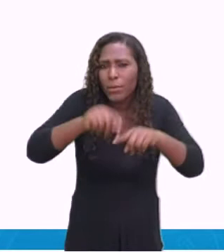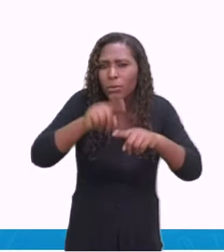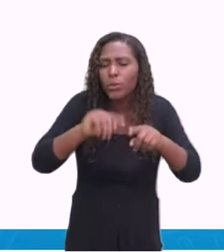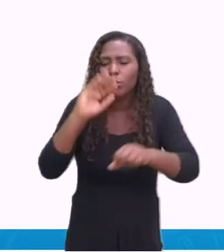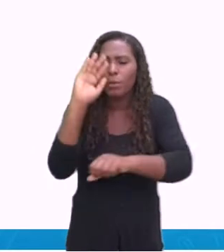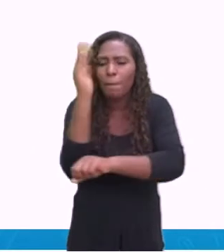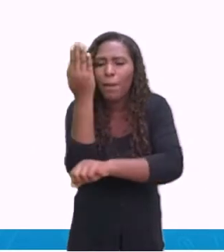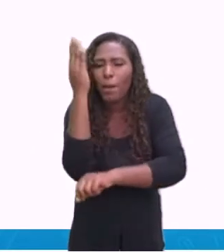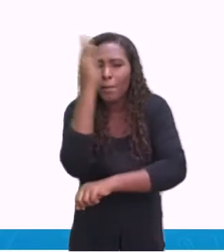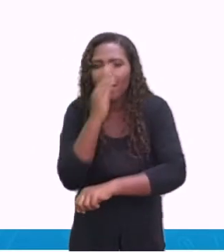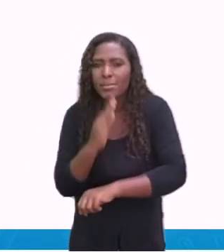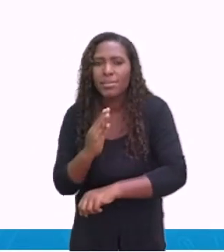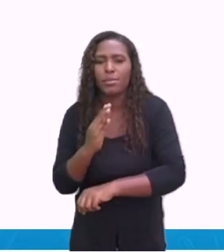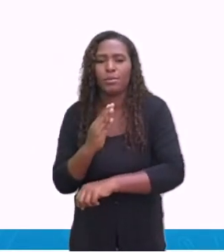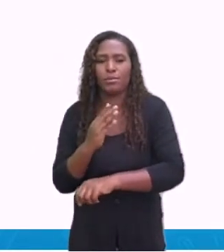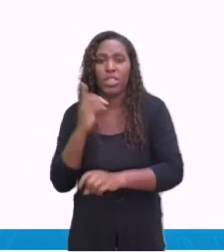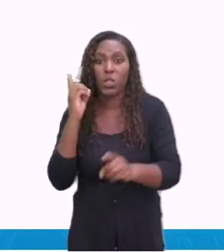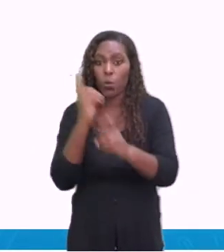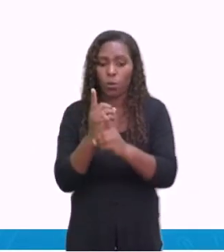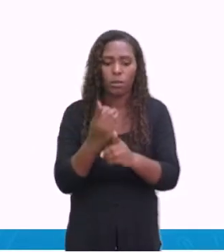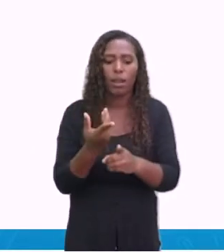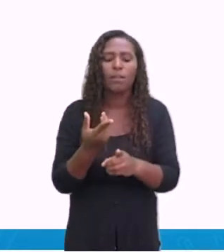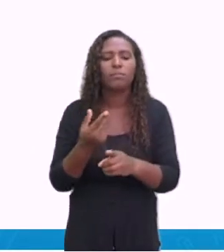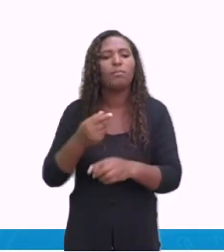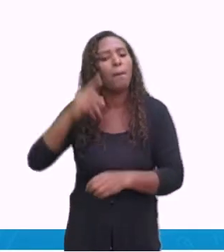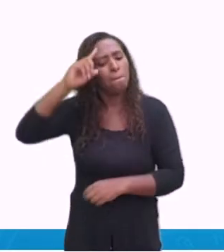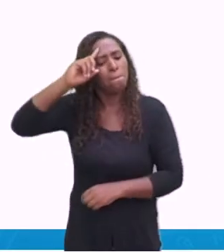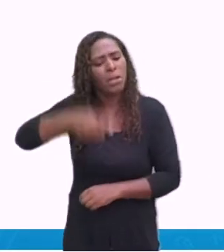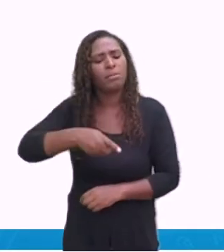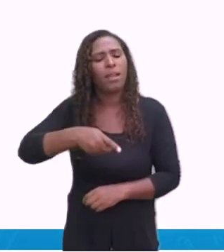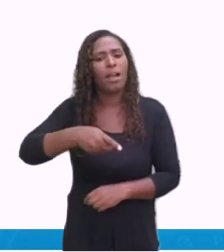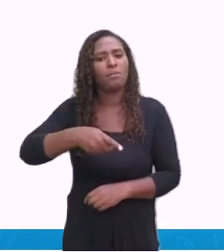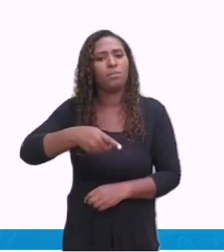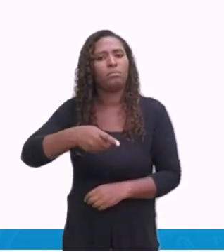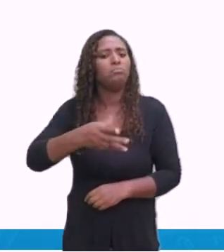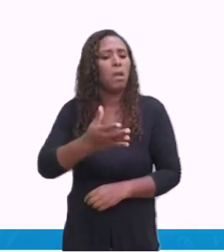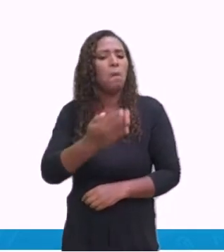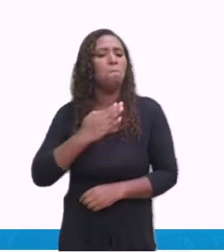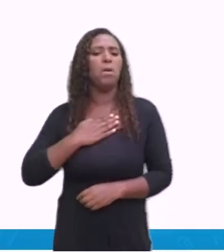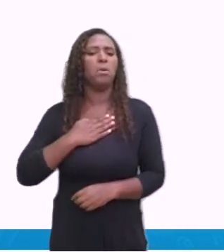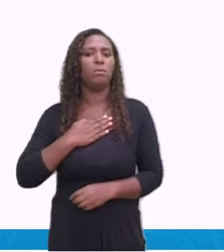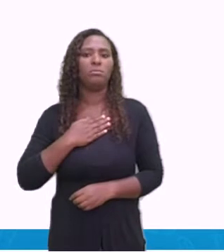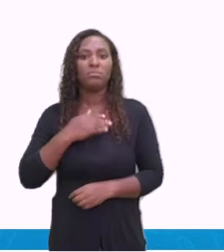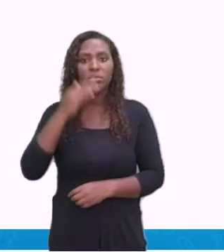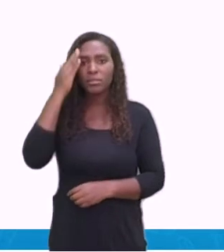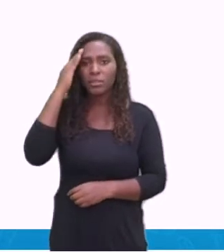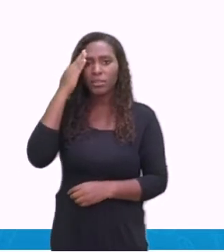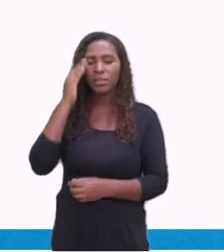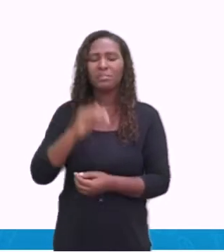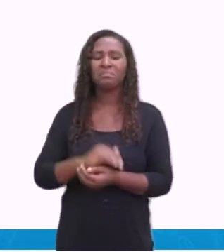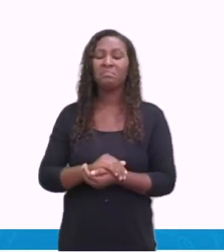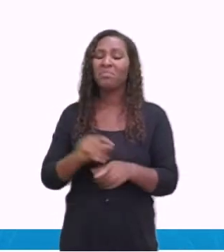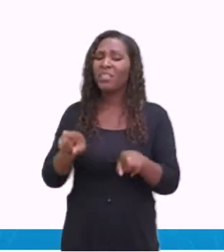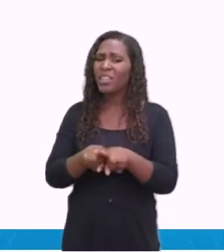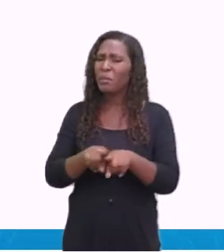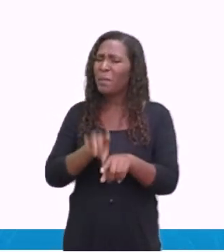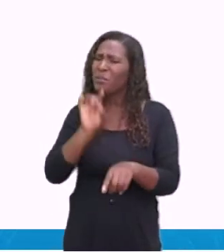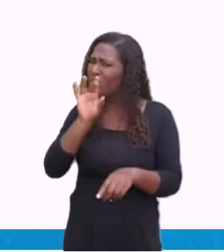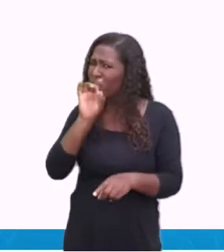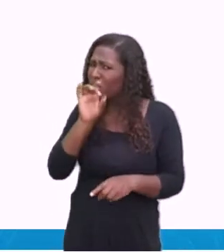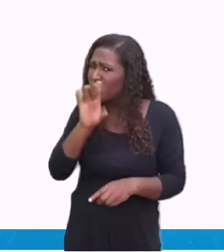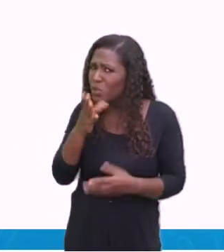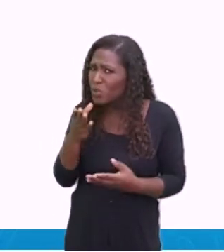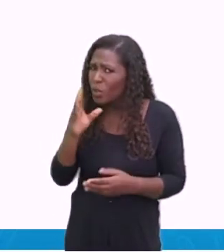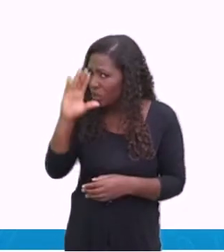Mas vamos ver. No início da colonização, em 1530, Portugal enviou à América a